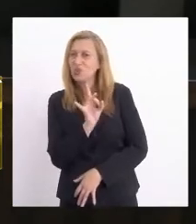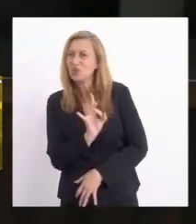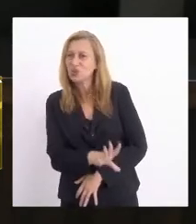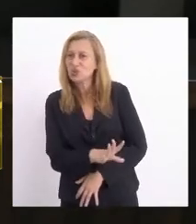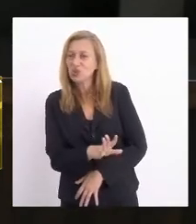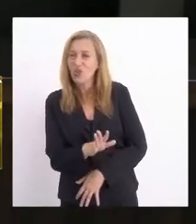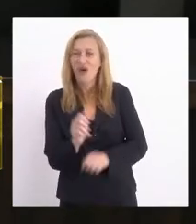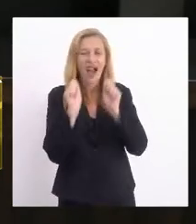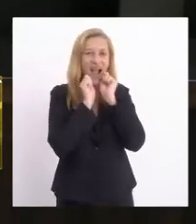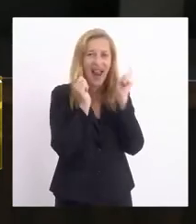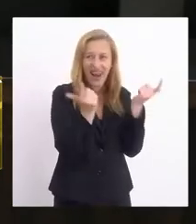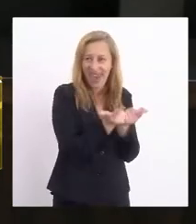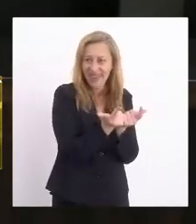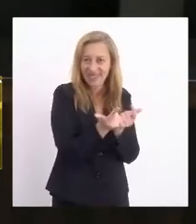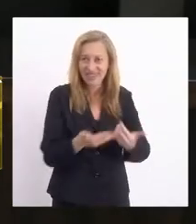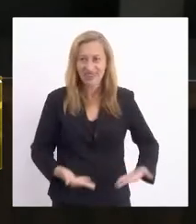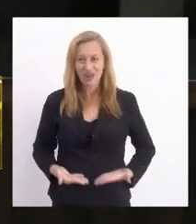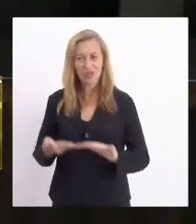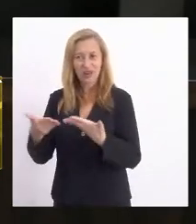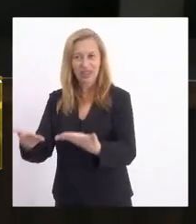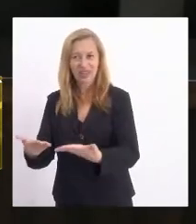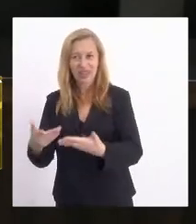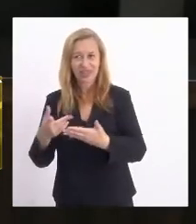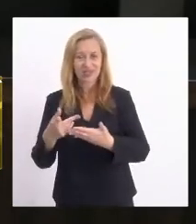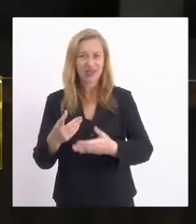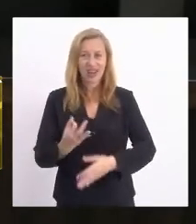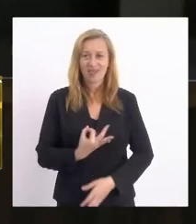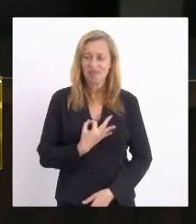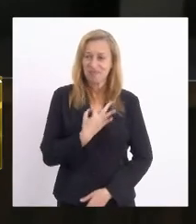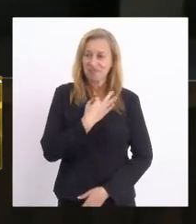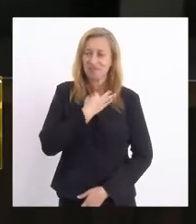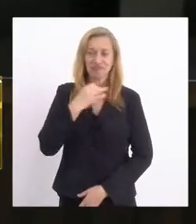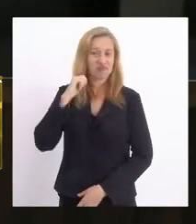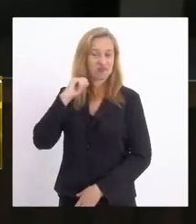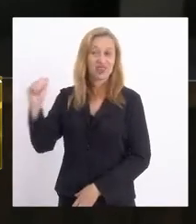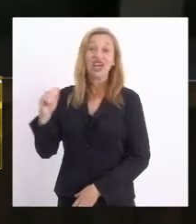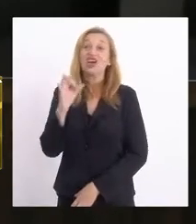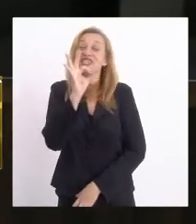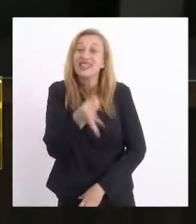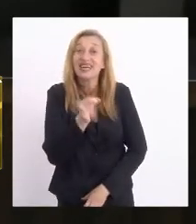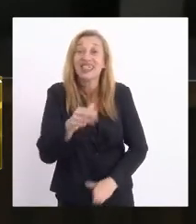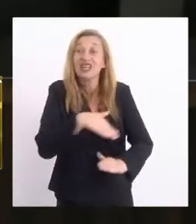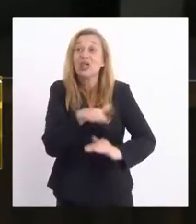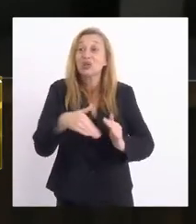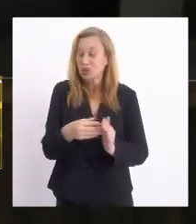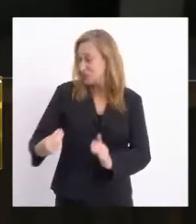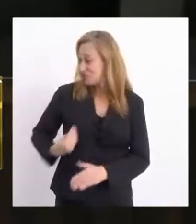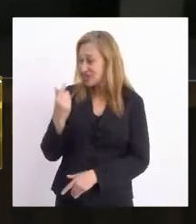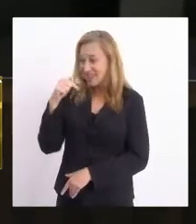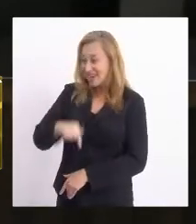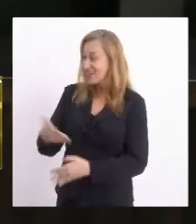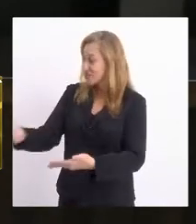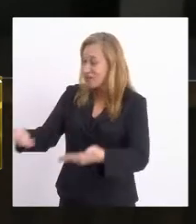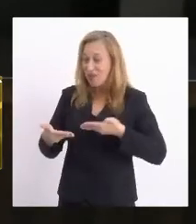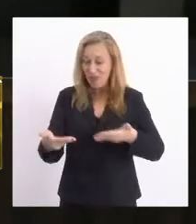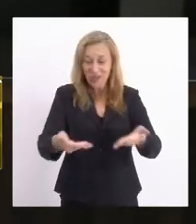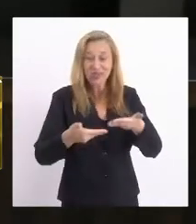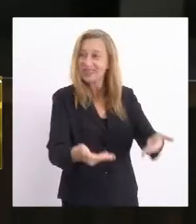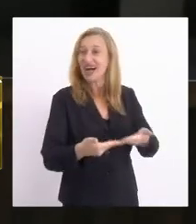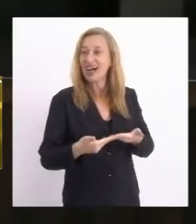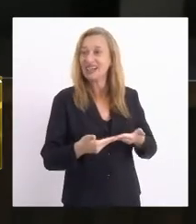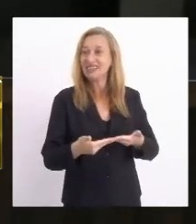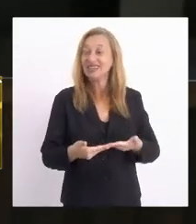somente alerj que está ofertando a medalha Tiradentes mas eu tenho certeza que todos que estão aqui que foram convidados